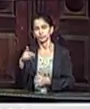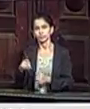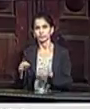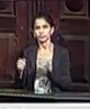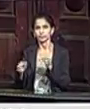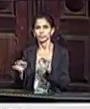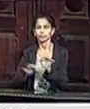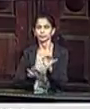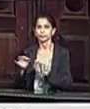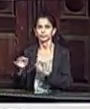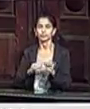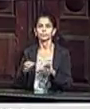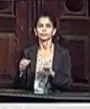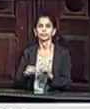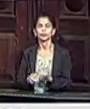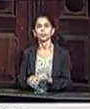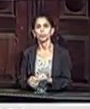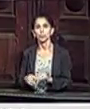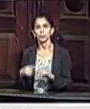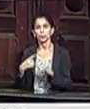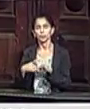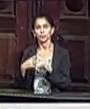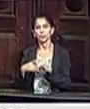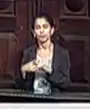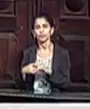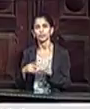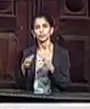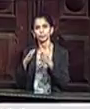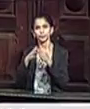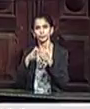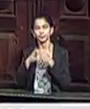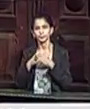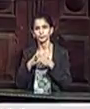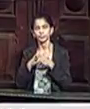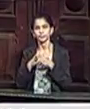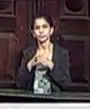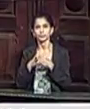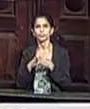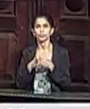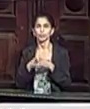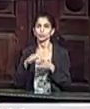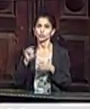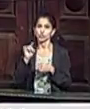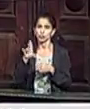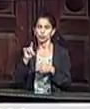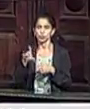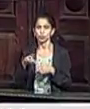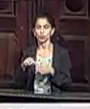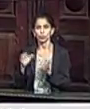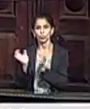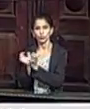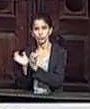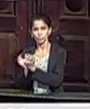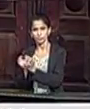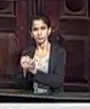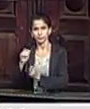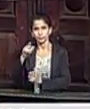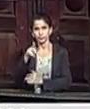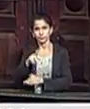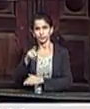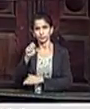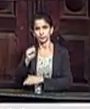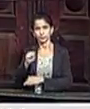projeto, exatamente para pedir não somente à bancada do